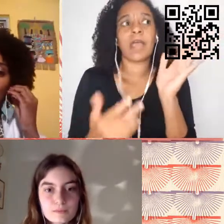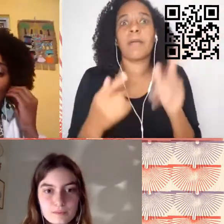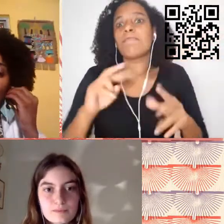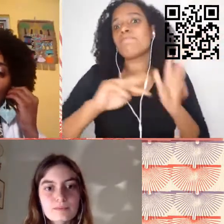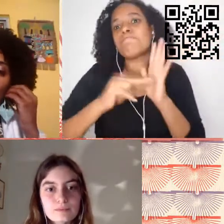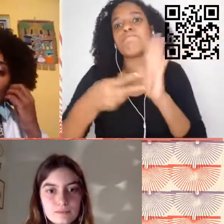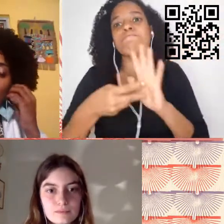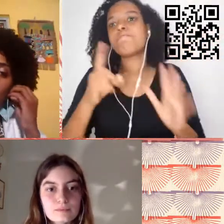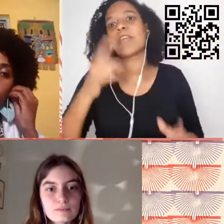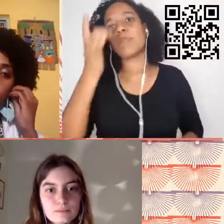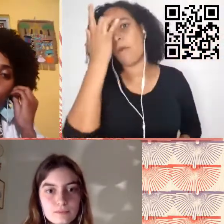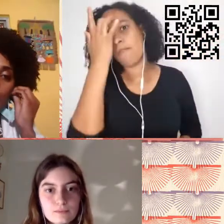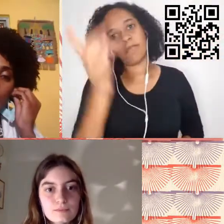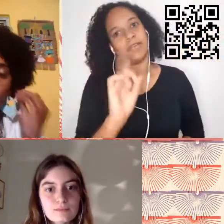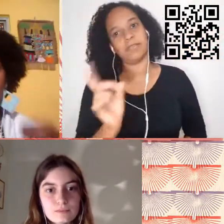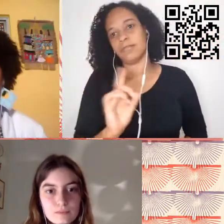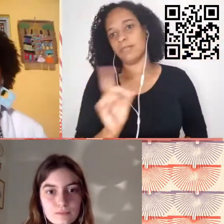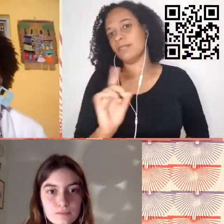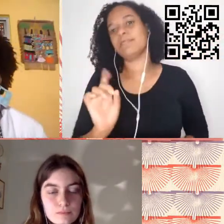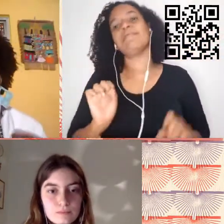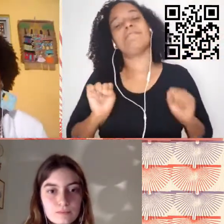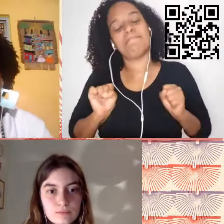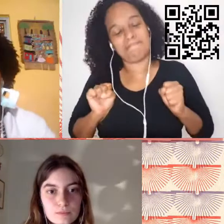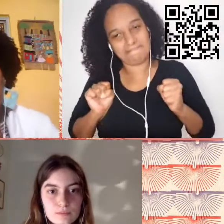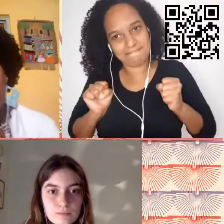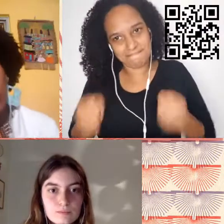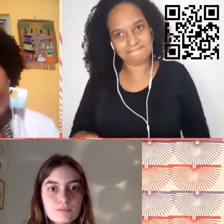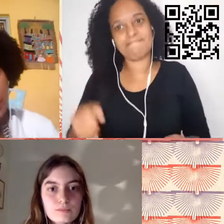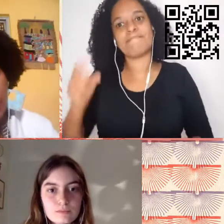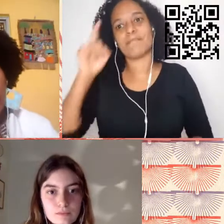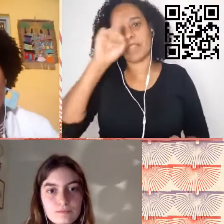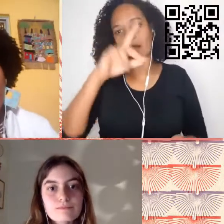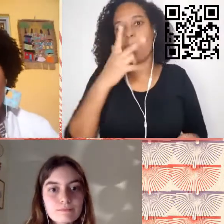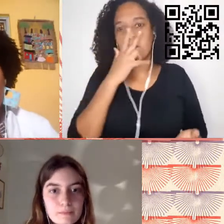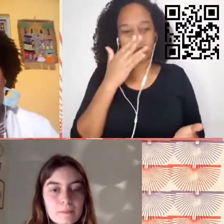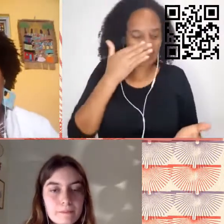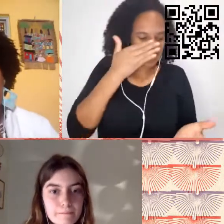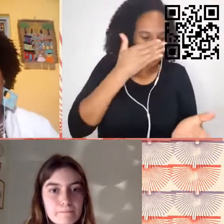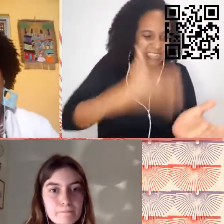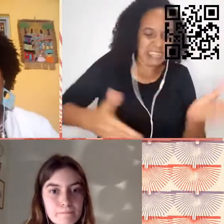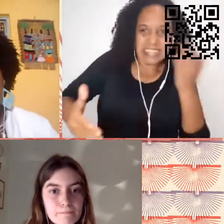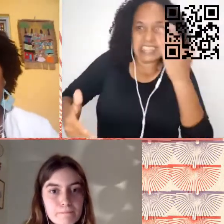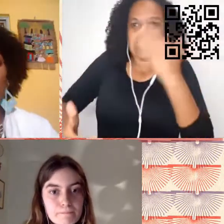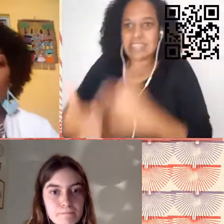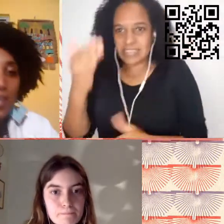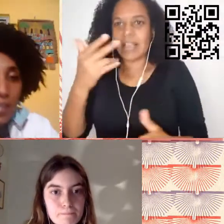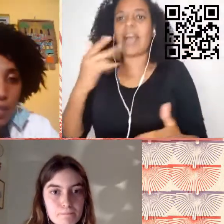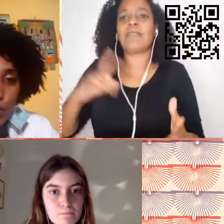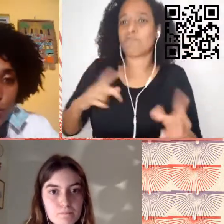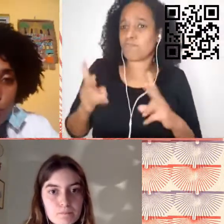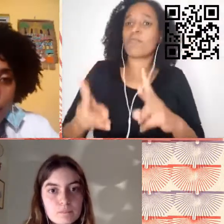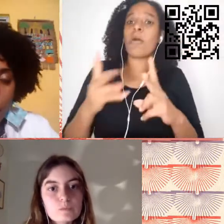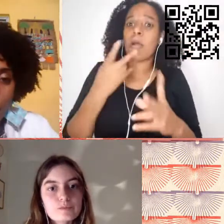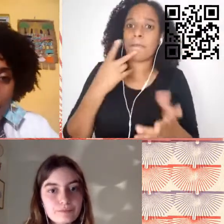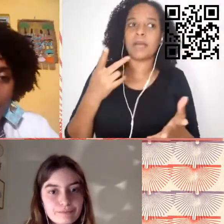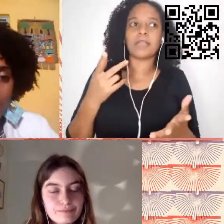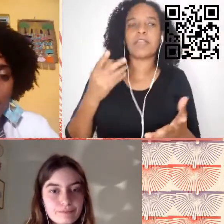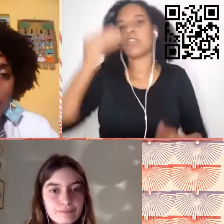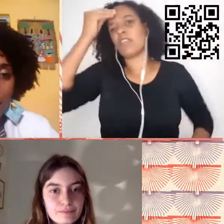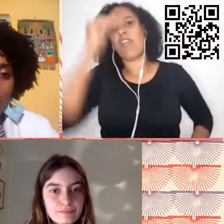como se a gente ainda continuasse num processo de mutilações, né? Mas que a gente resiste,